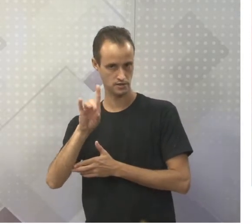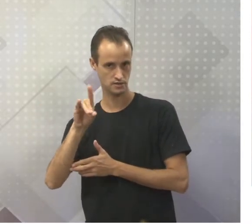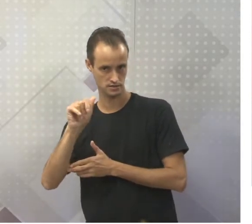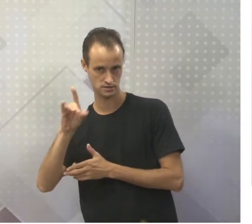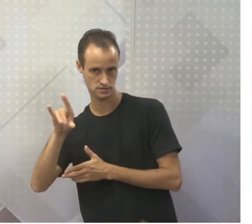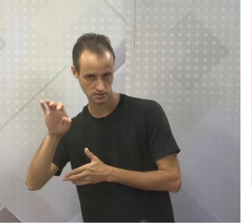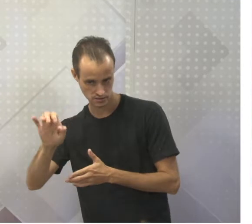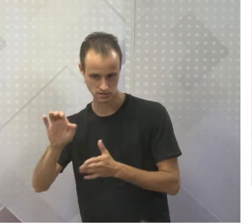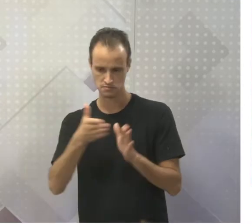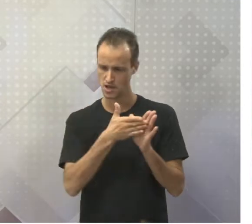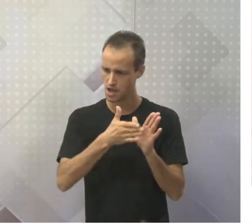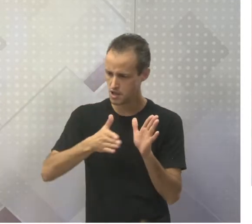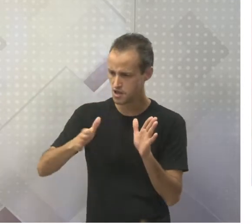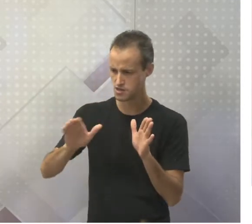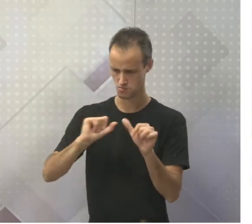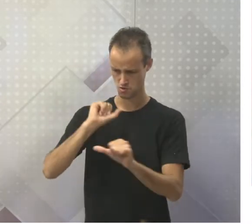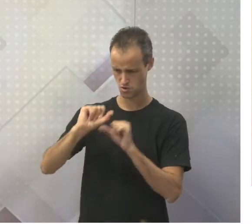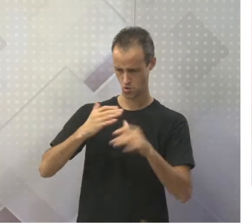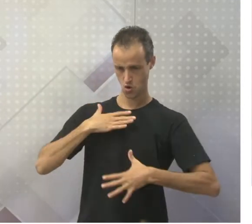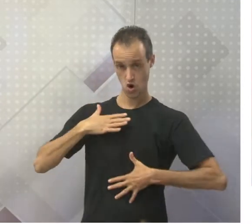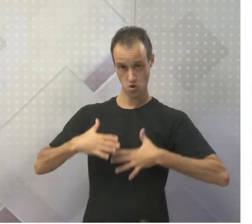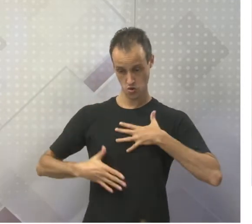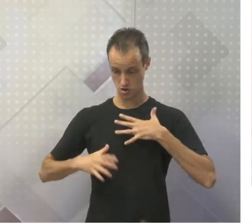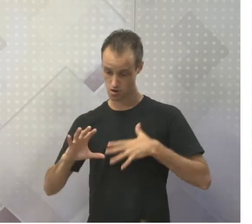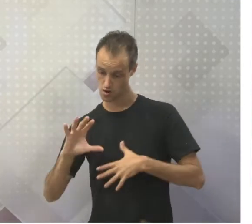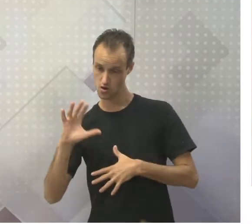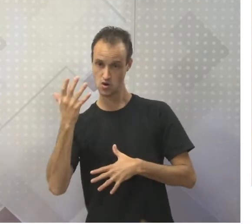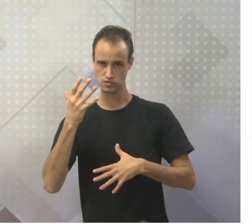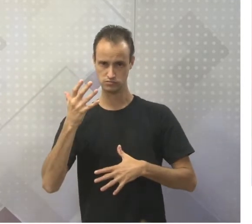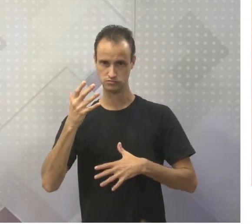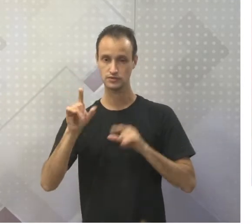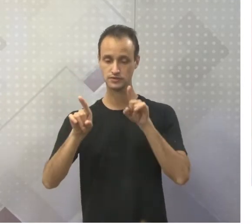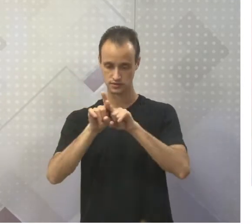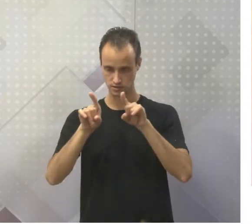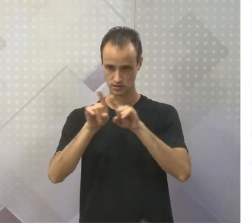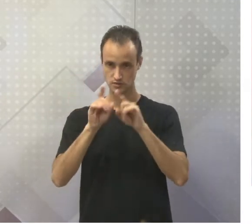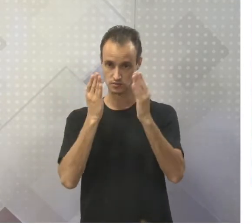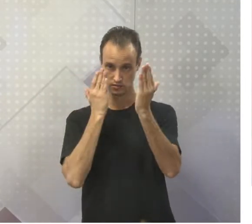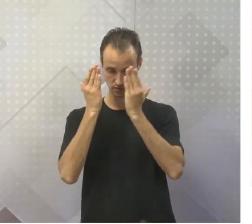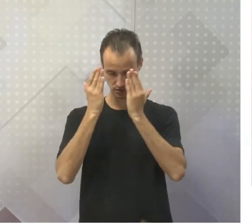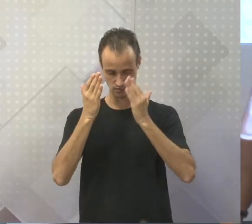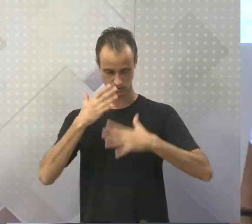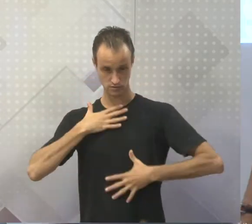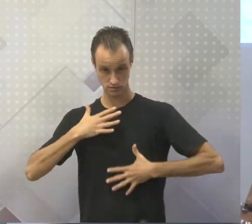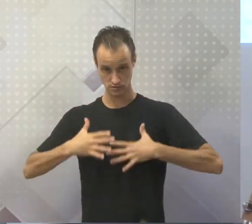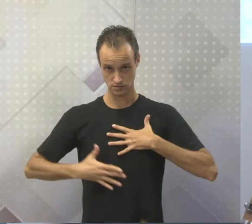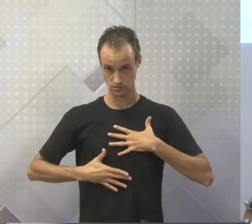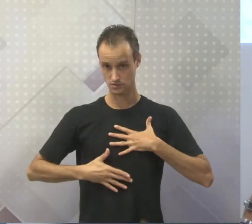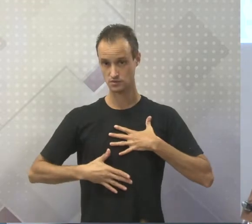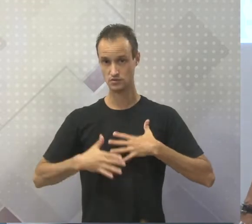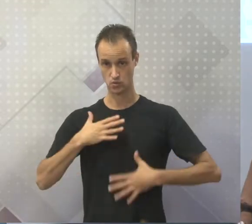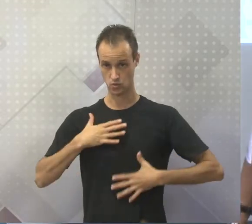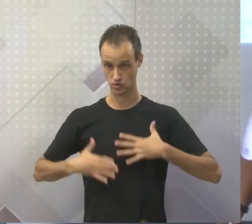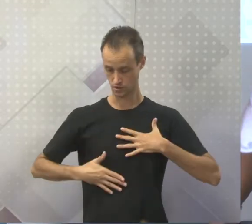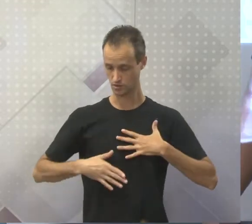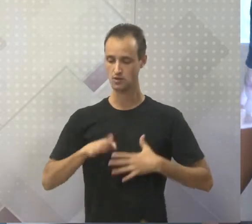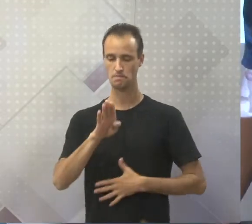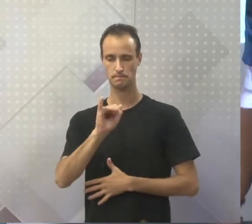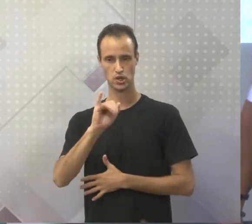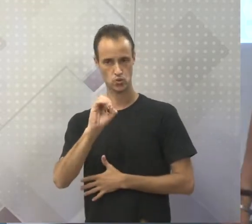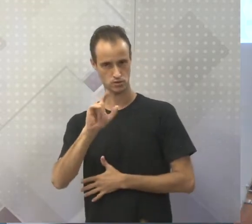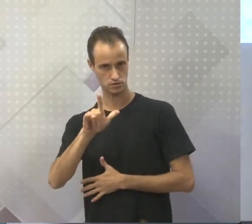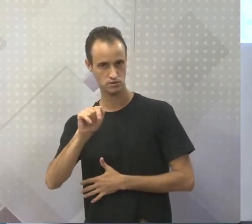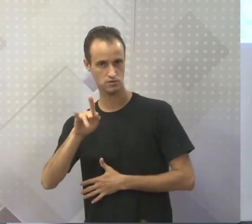que ocorre mudanças biológicas e fisiológicas. Biológica, muda